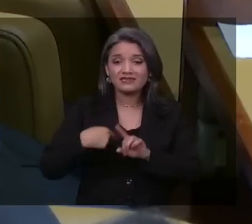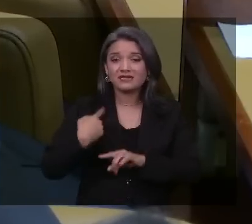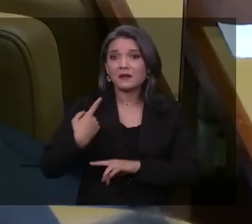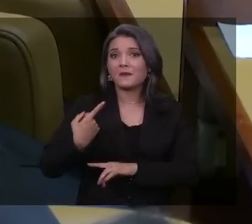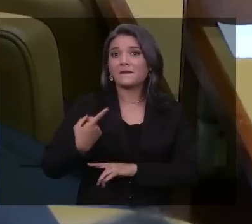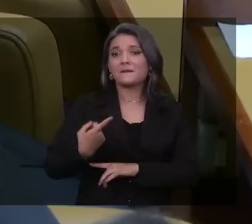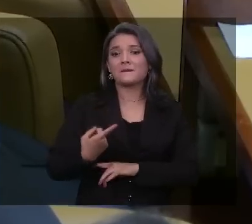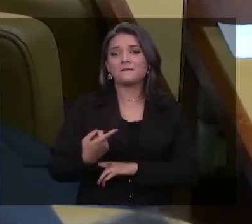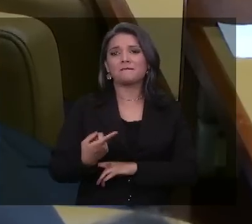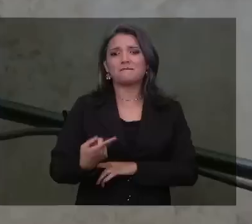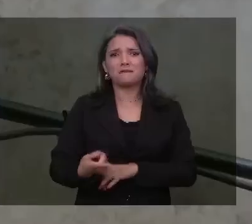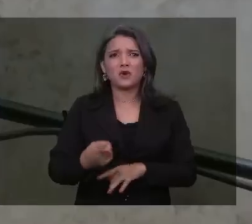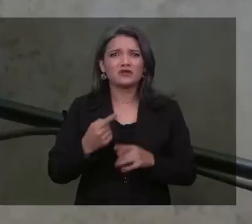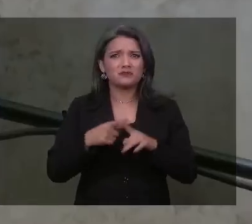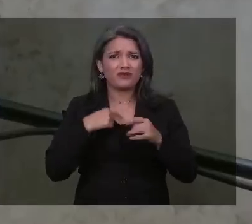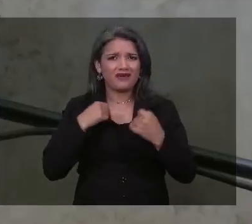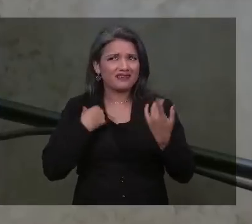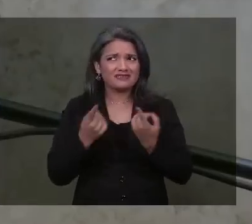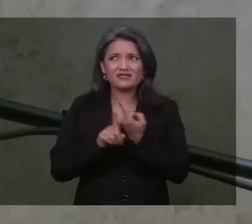Depois de te